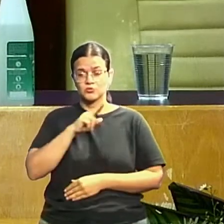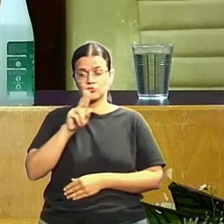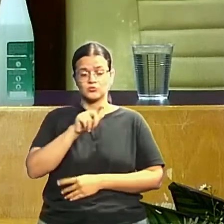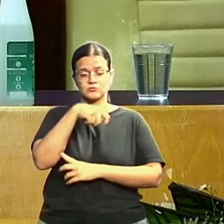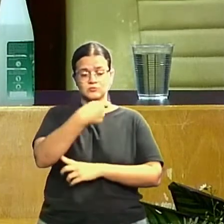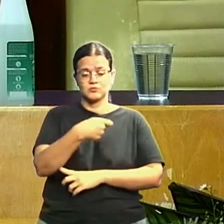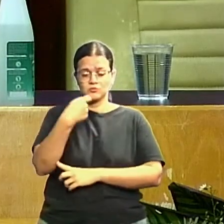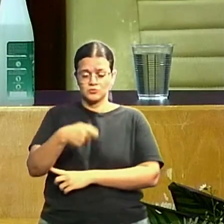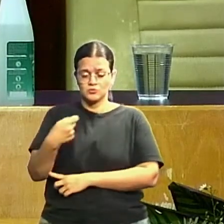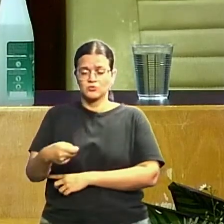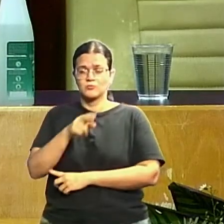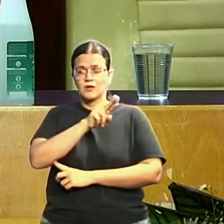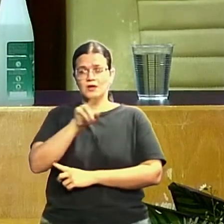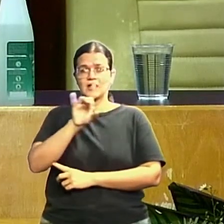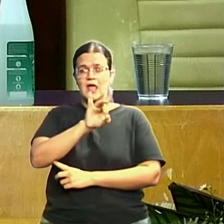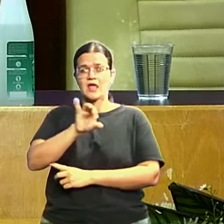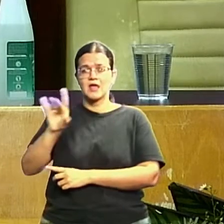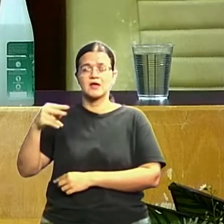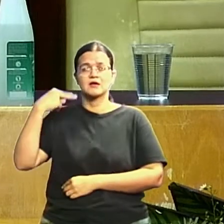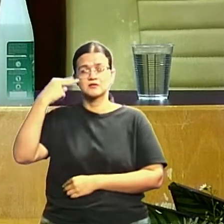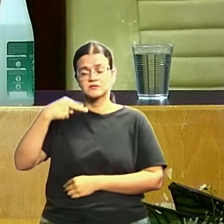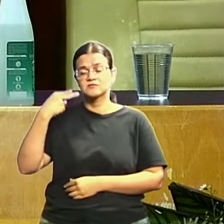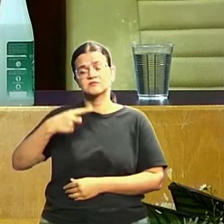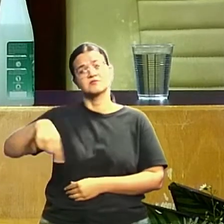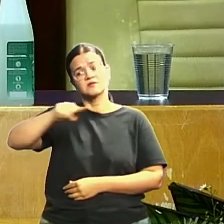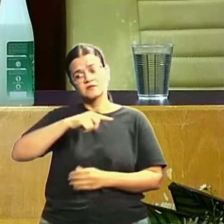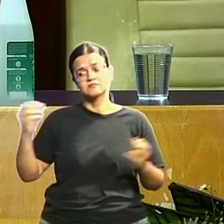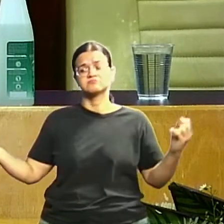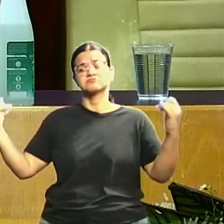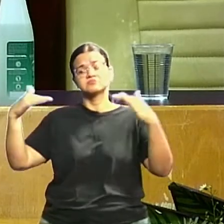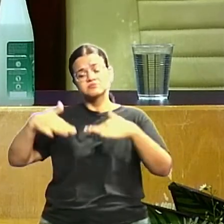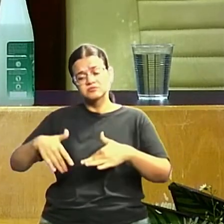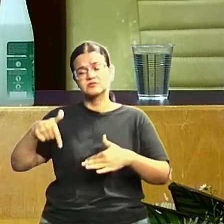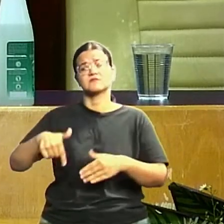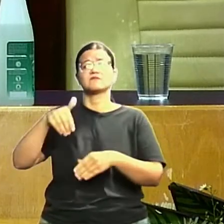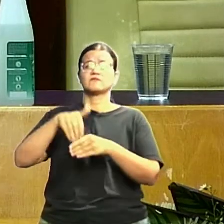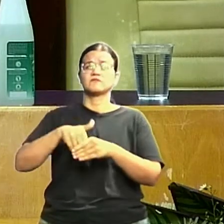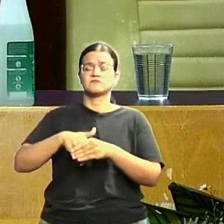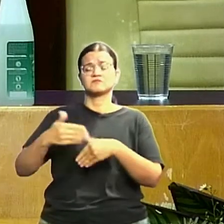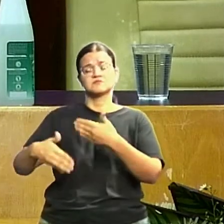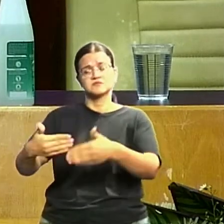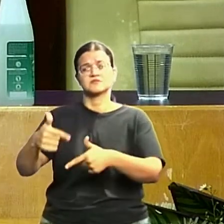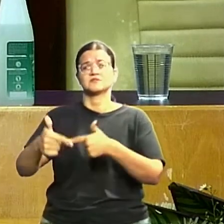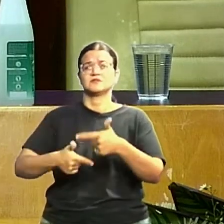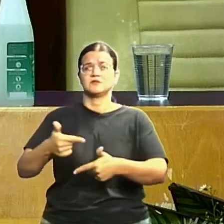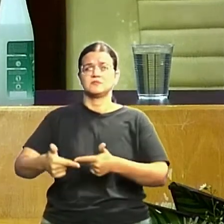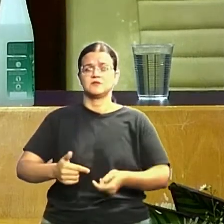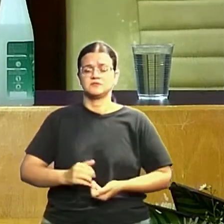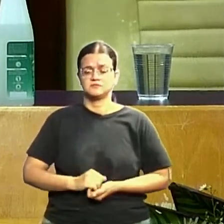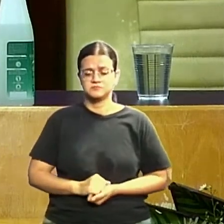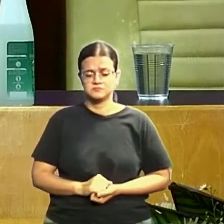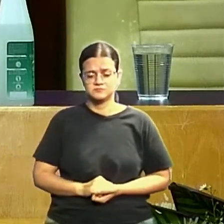fazer o chamamento nominal dos senhores vereadores para que qualifique o quórum dos trabalhos da manhã.